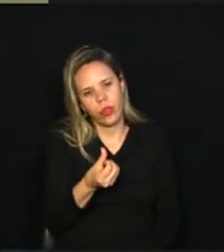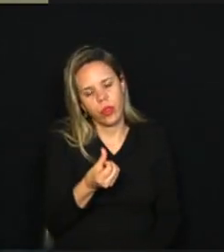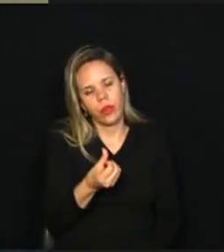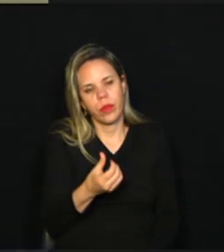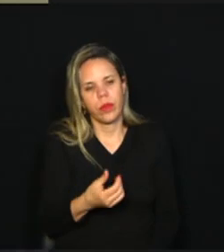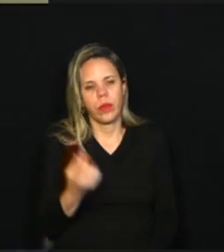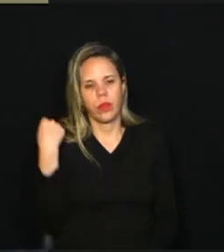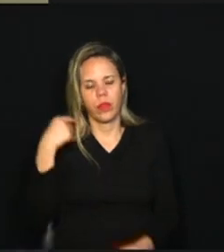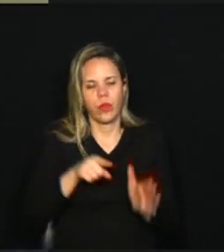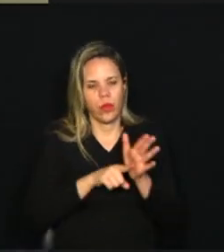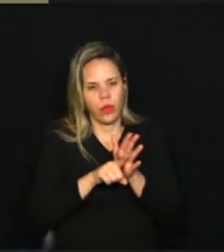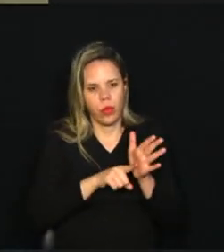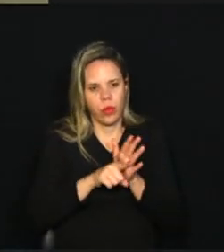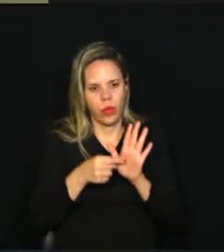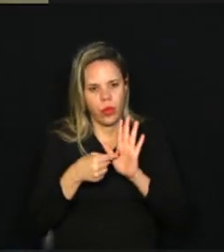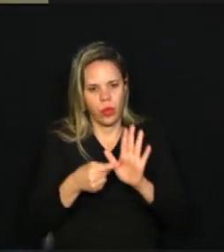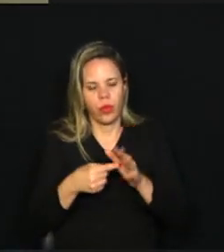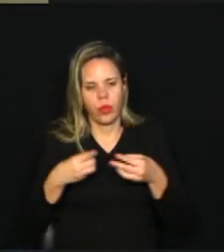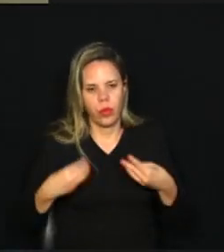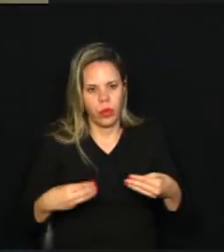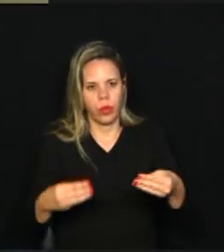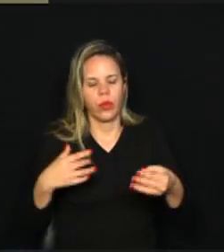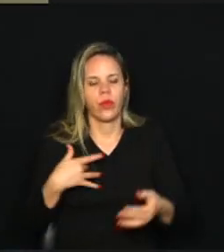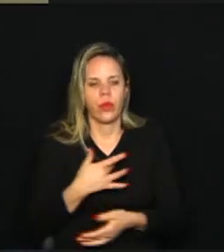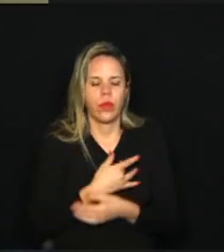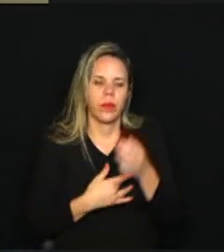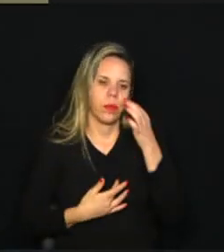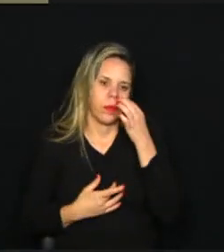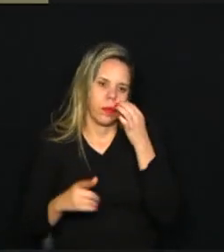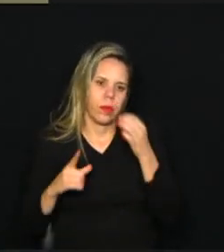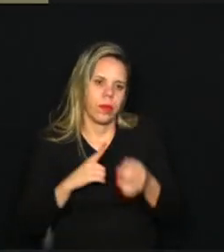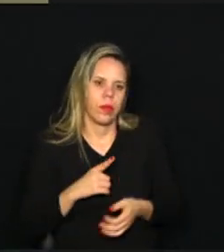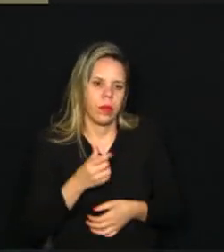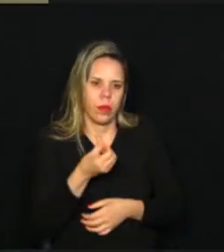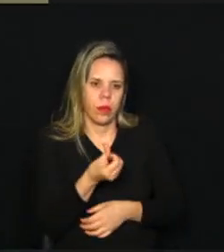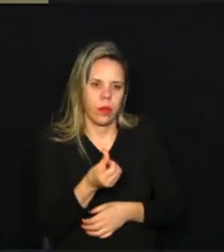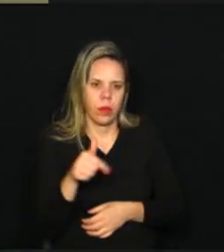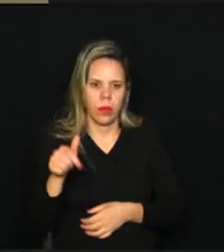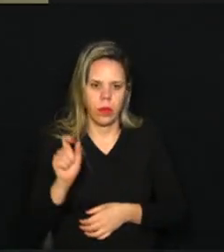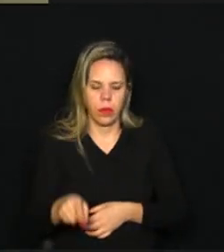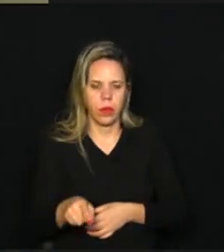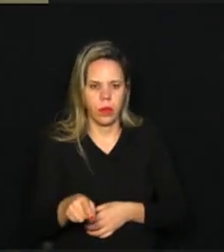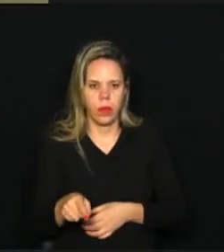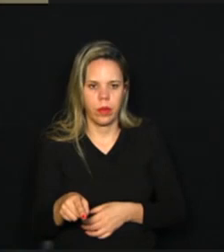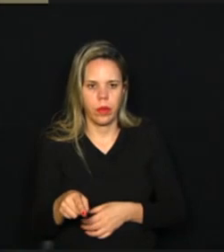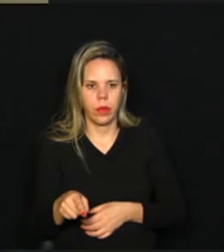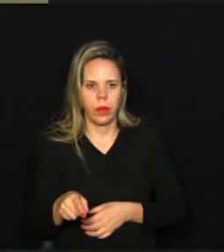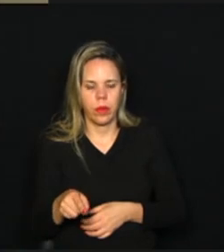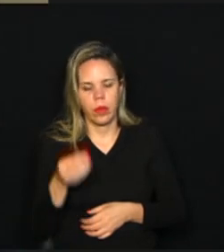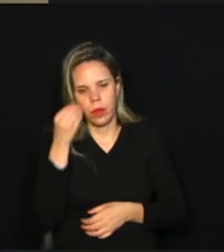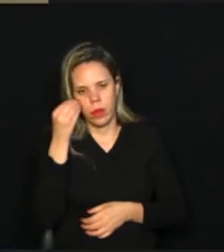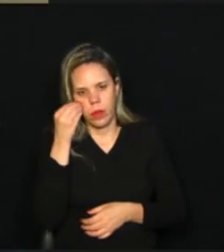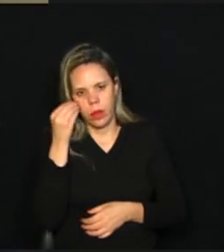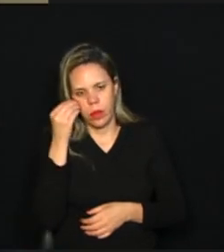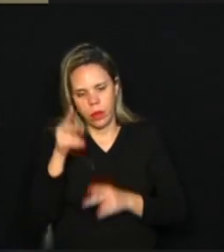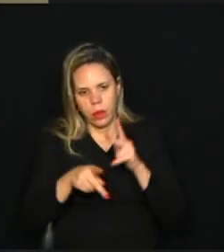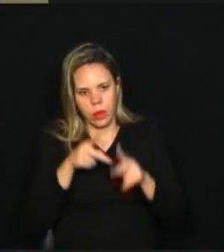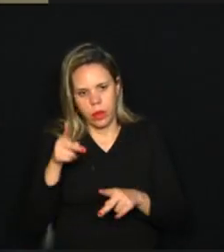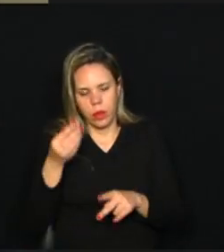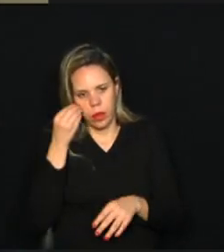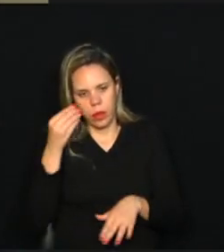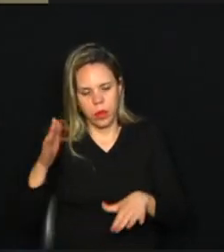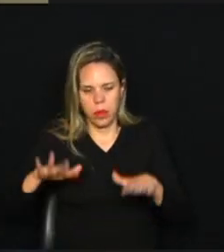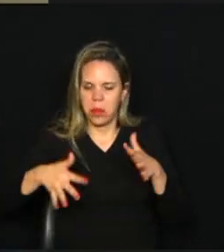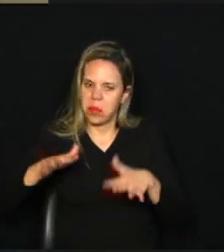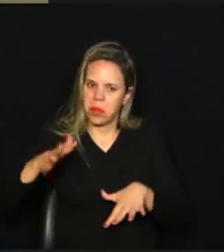boletim epidemiológico do Ministério da Saúde, nós temos aí 67 mil testados, né, na média aí,